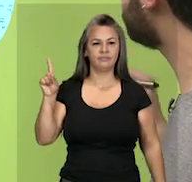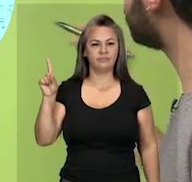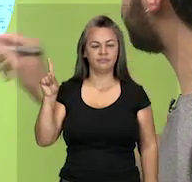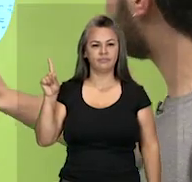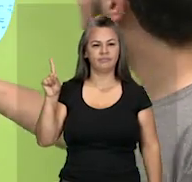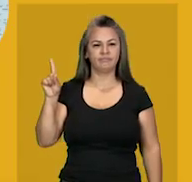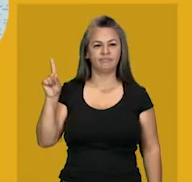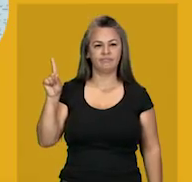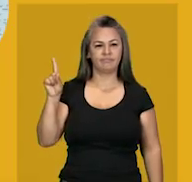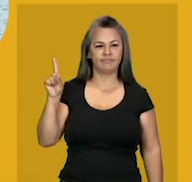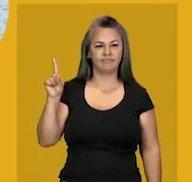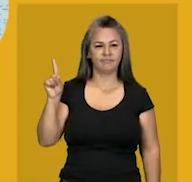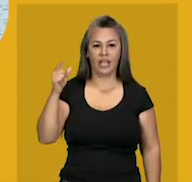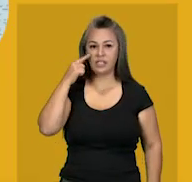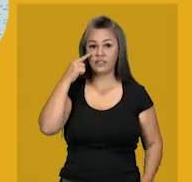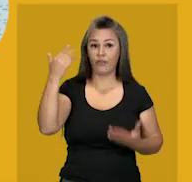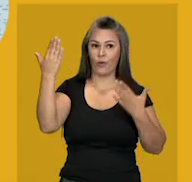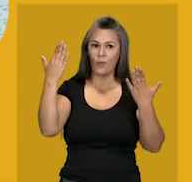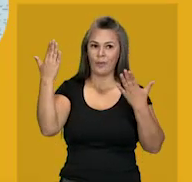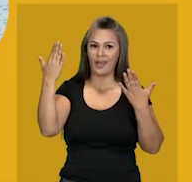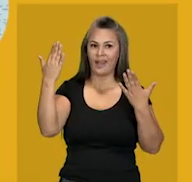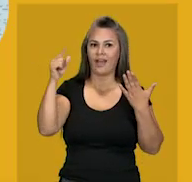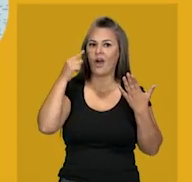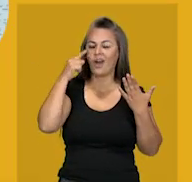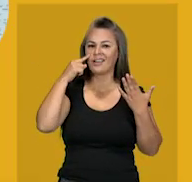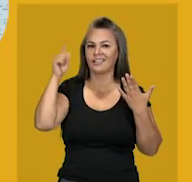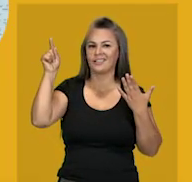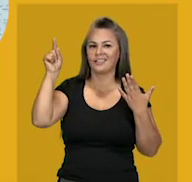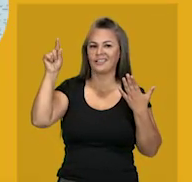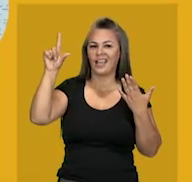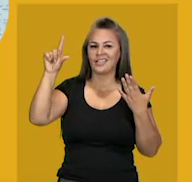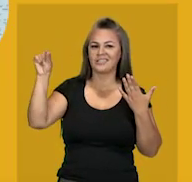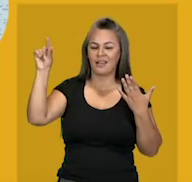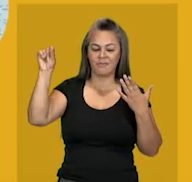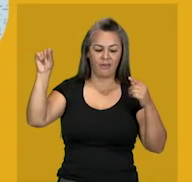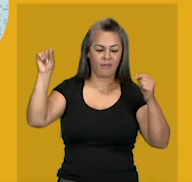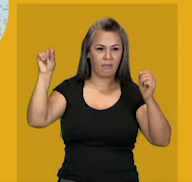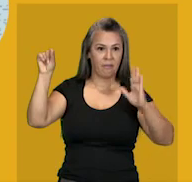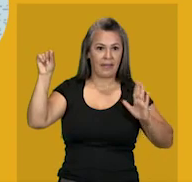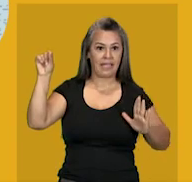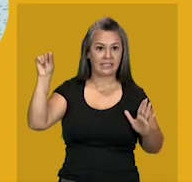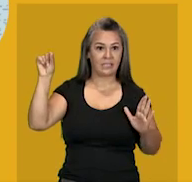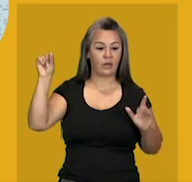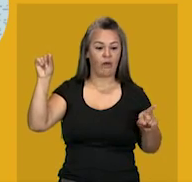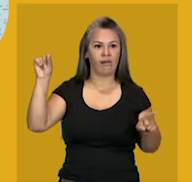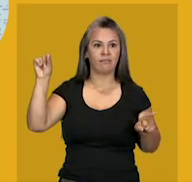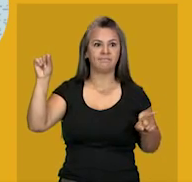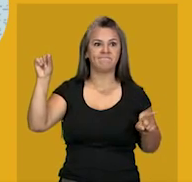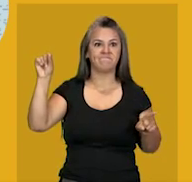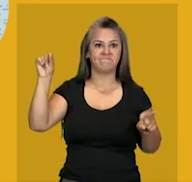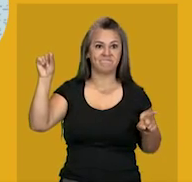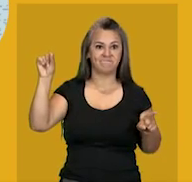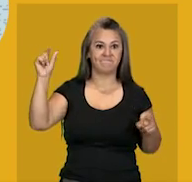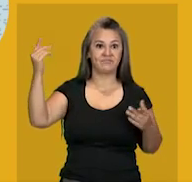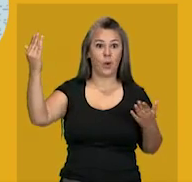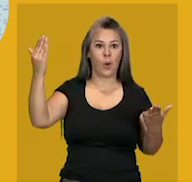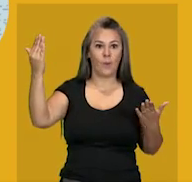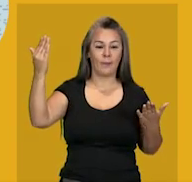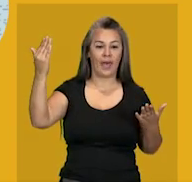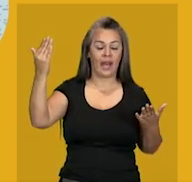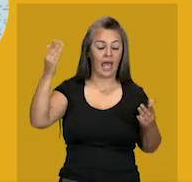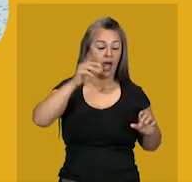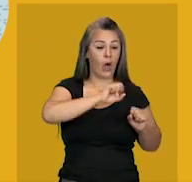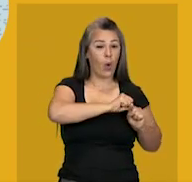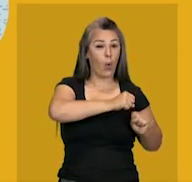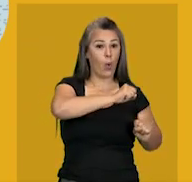pequenininho, né? Se a gente comparar, por exemplo, com o tamanho do Brasil. Vamos lembrar que o Brasil é o quinto maior país do mundo em área, então quase